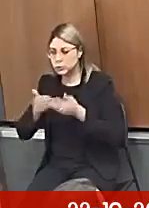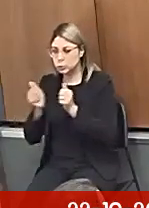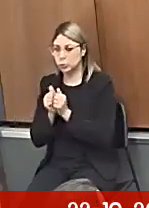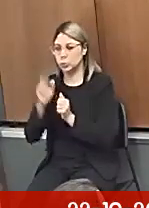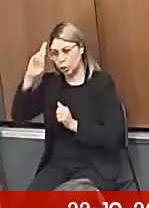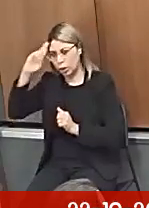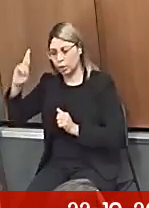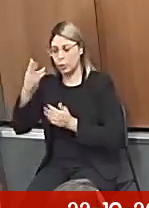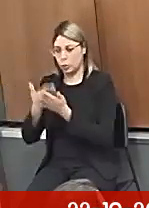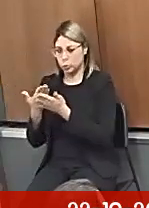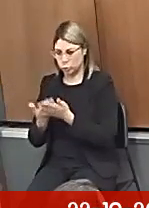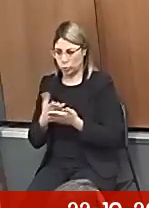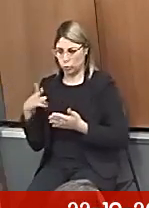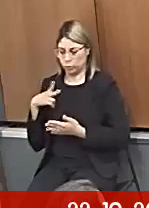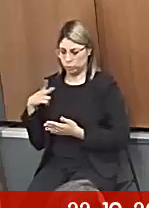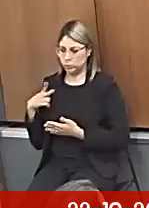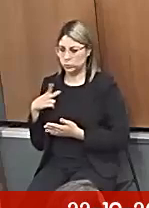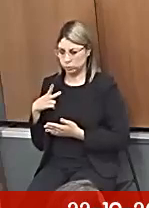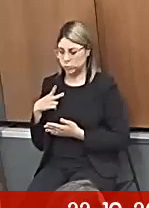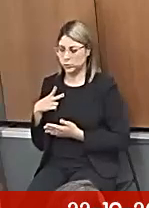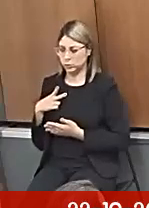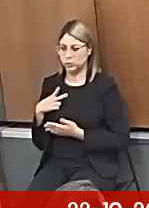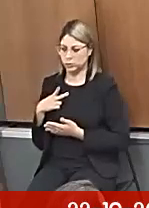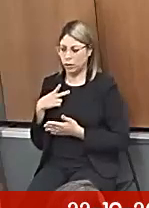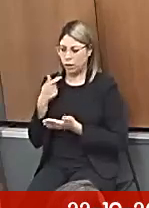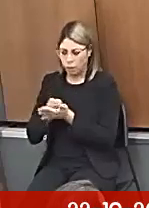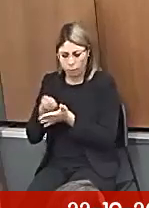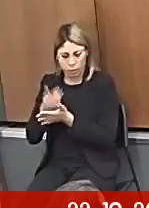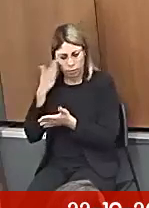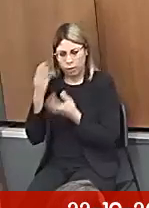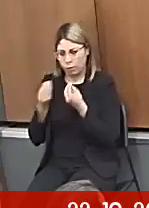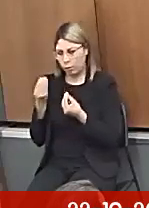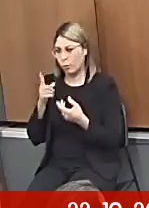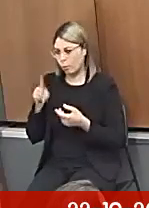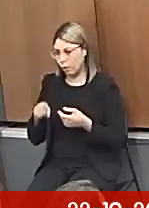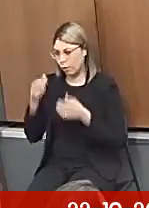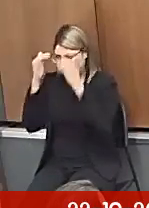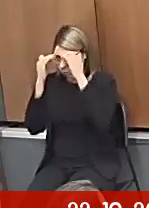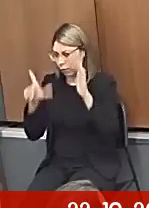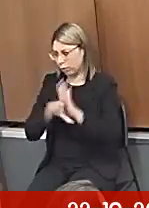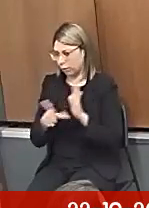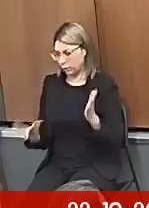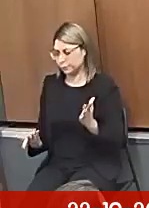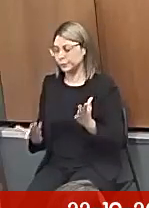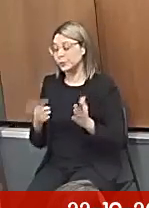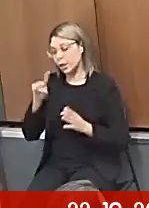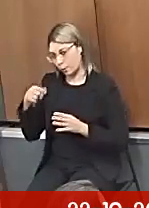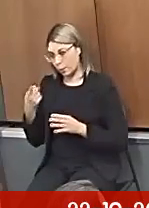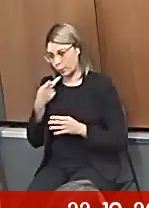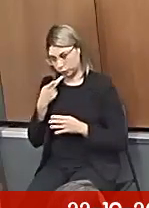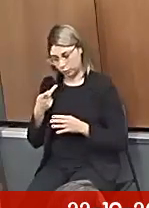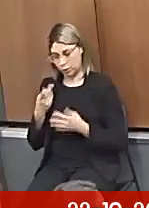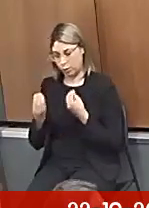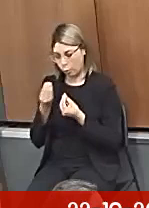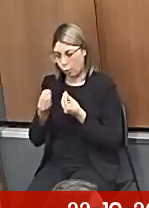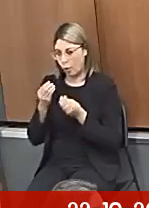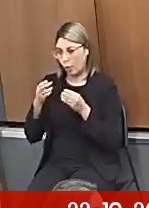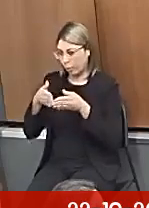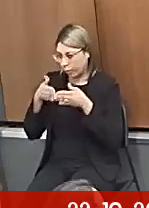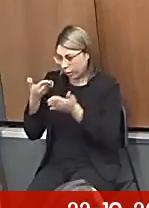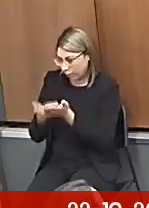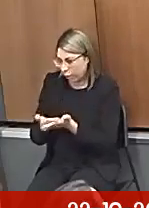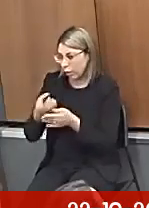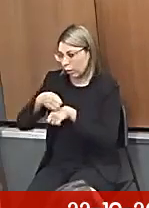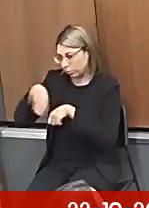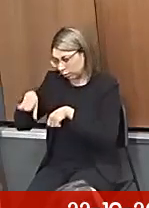de conscientizar também essas escolas do cumprimento, que é uma obrigação. Então, mas depois a gente faz aqui os encaminhamentos